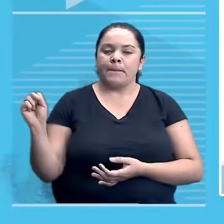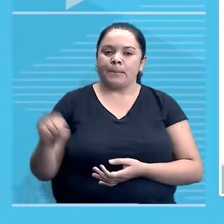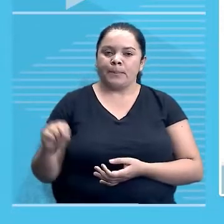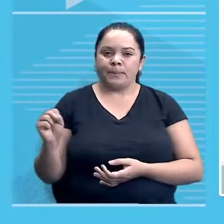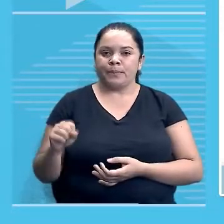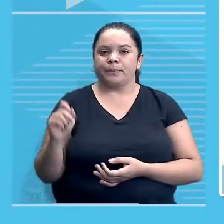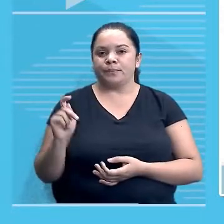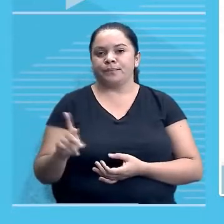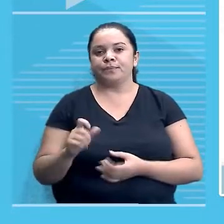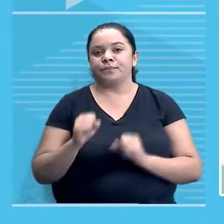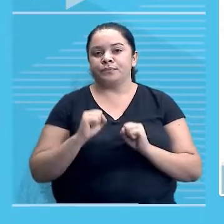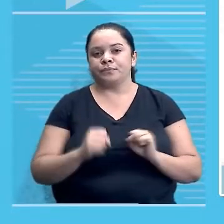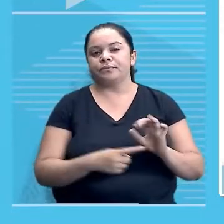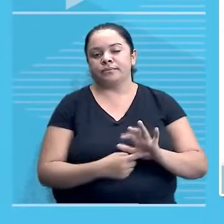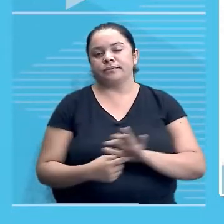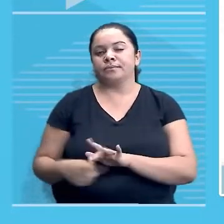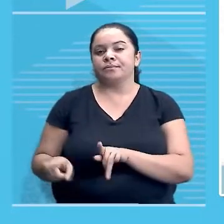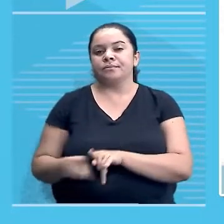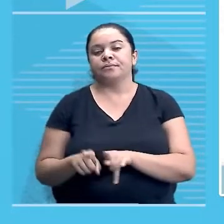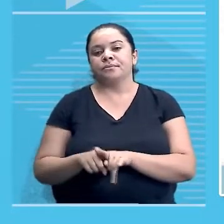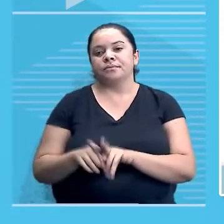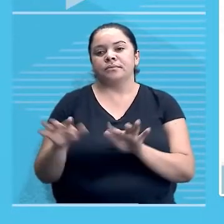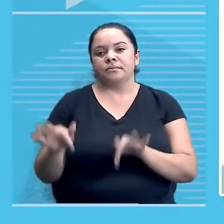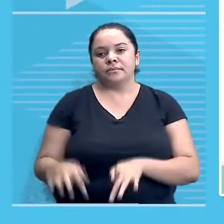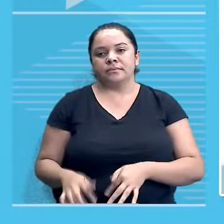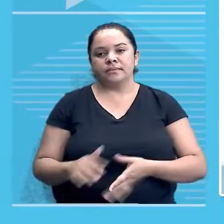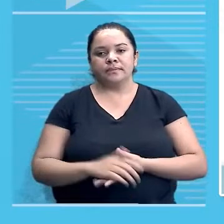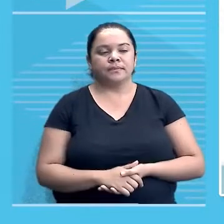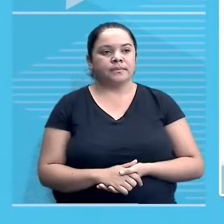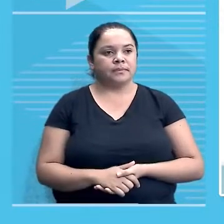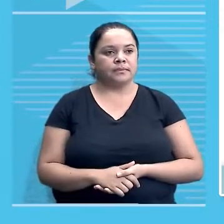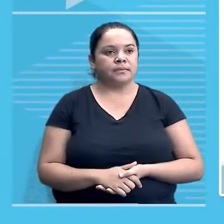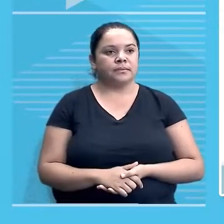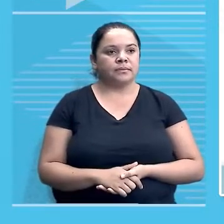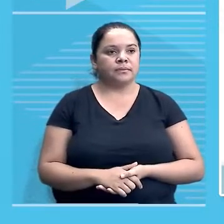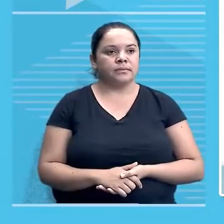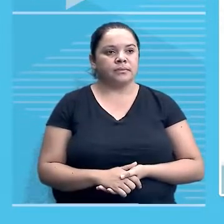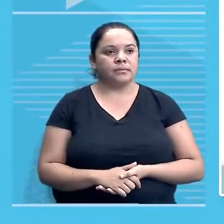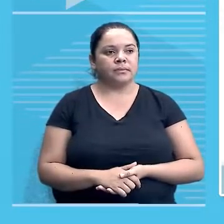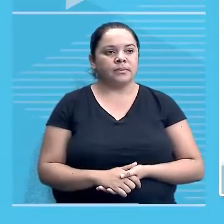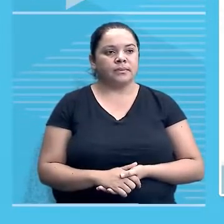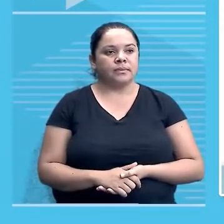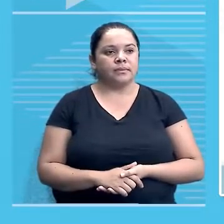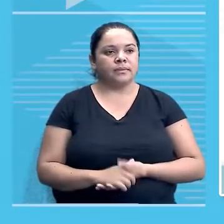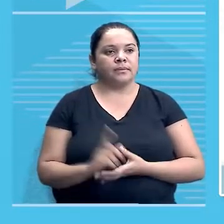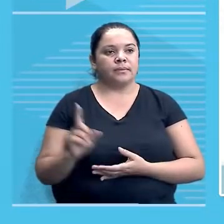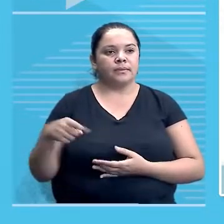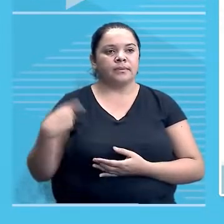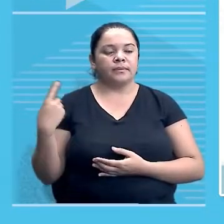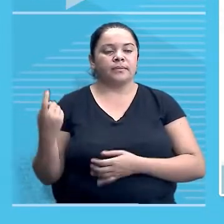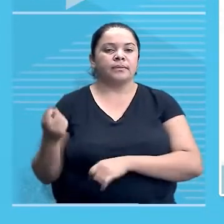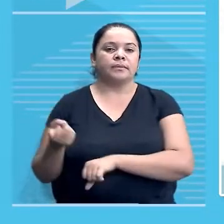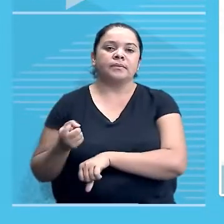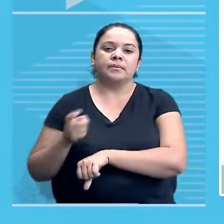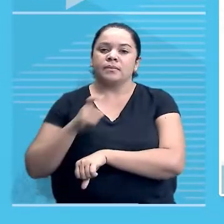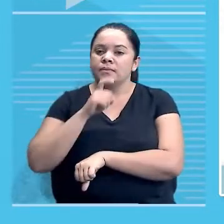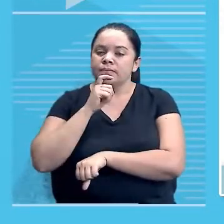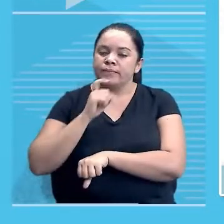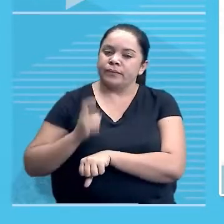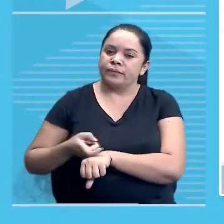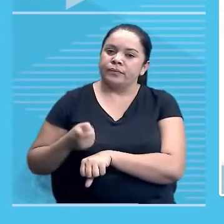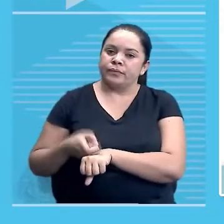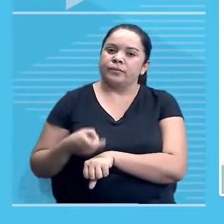gente pode citar isso também no final, né? Que depois que o gelo recebeu todo o